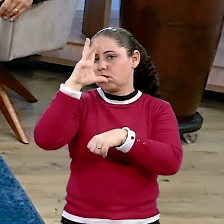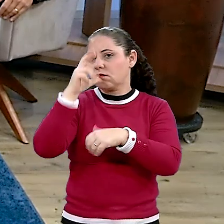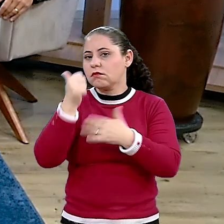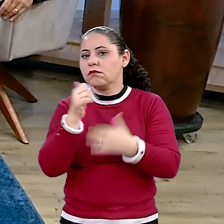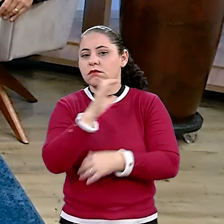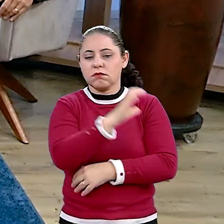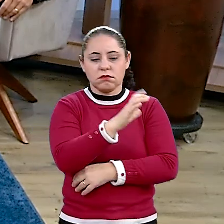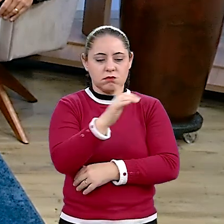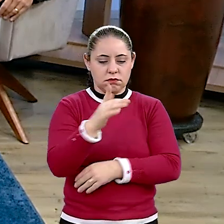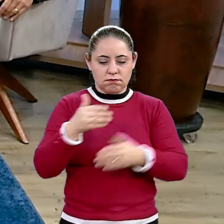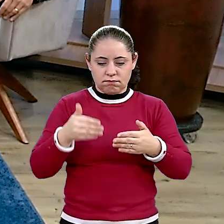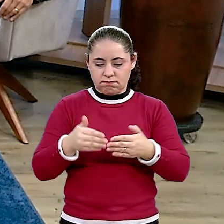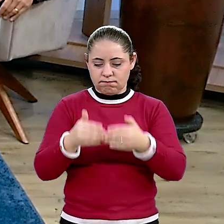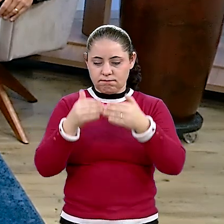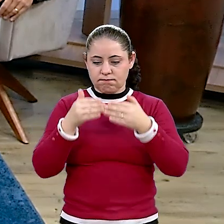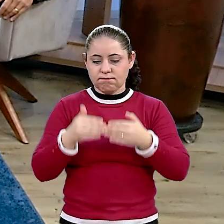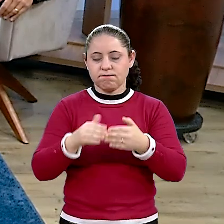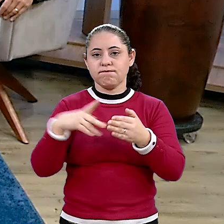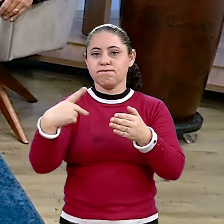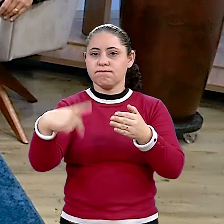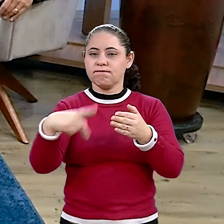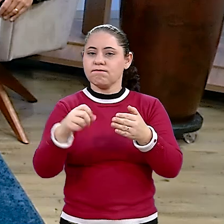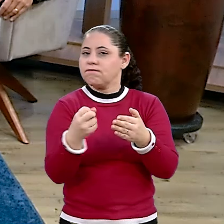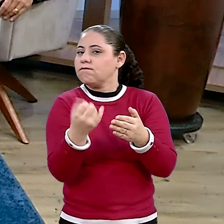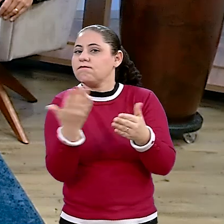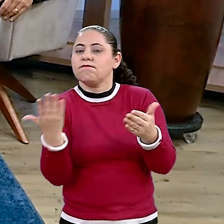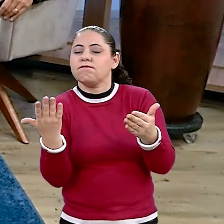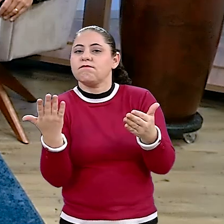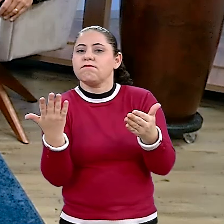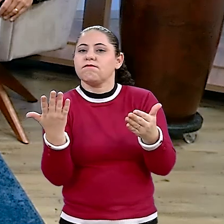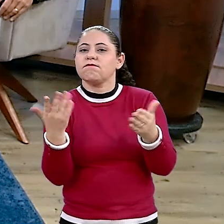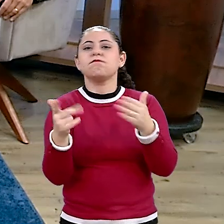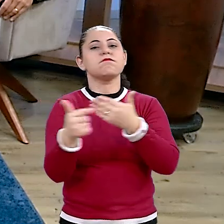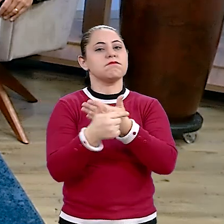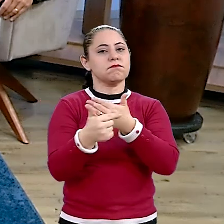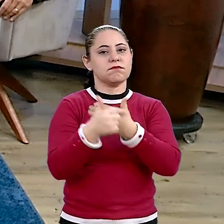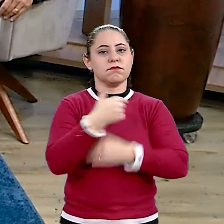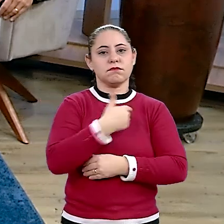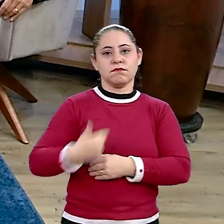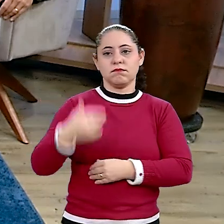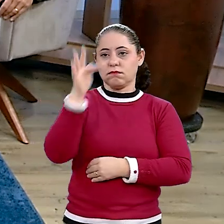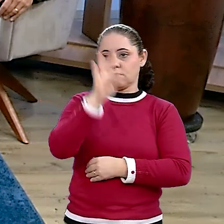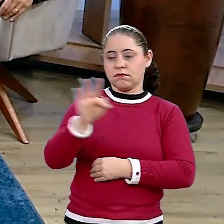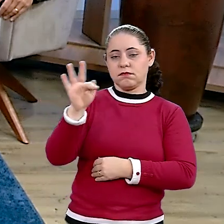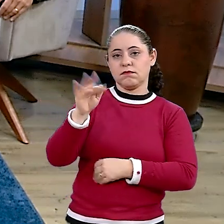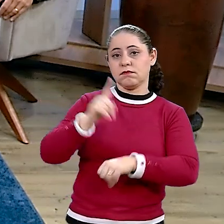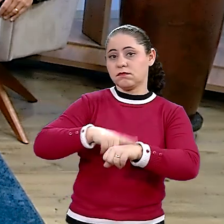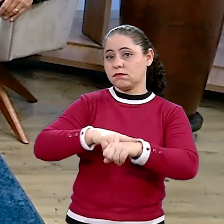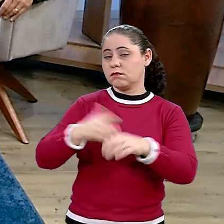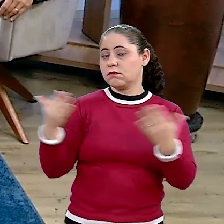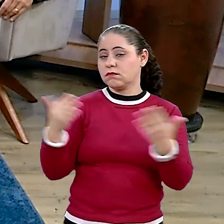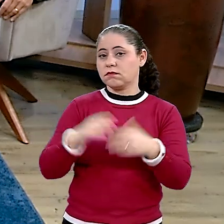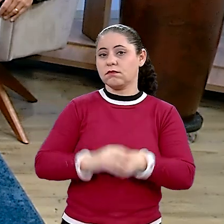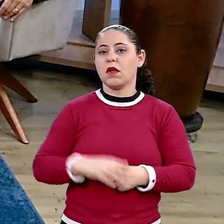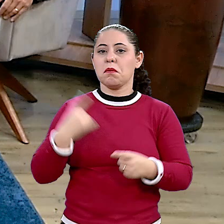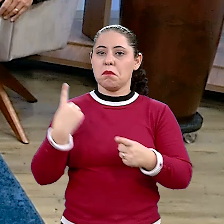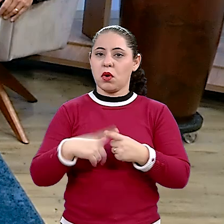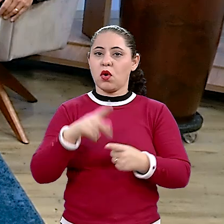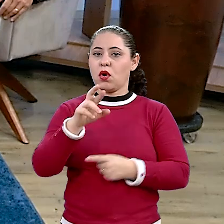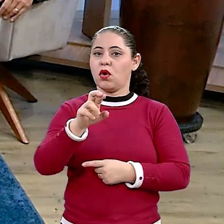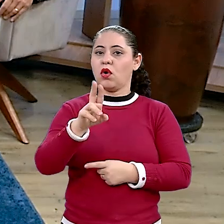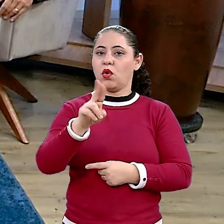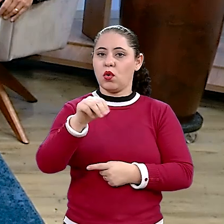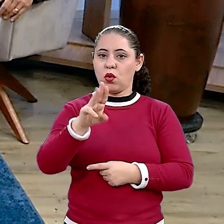resolver Campo Grande, Corumbá, Campo Grande, Ponta Porã, qual que é o papel do governo federal nesse momento? Porque se a Rumo